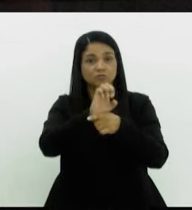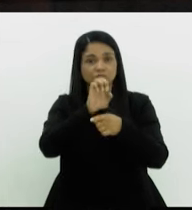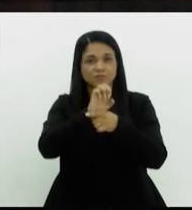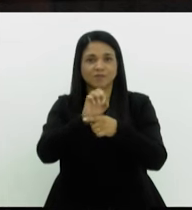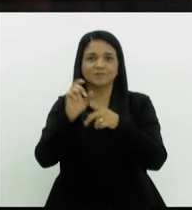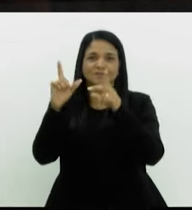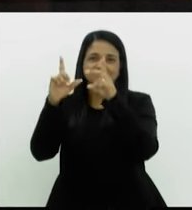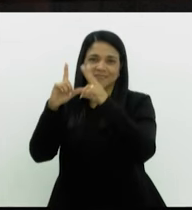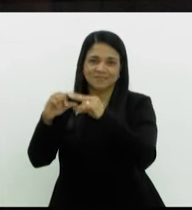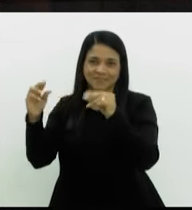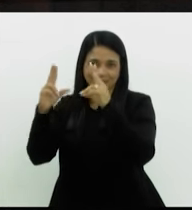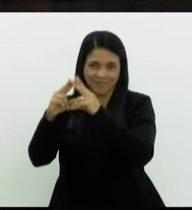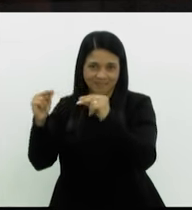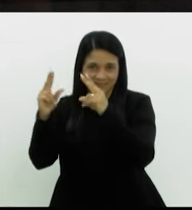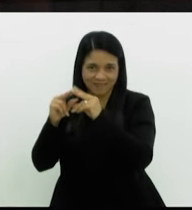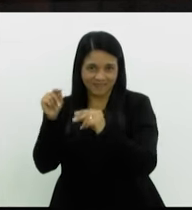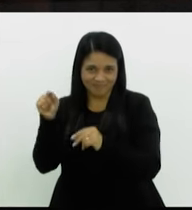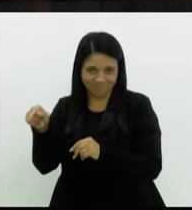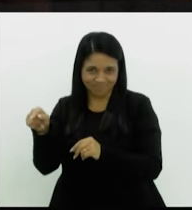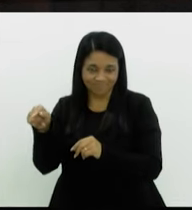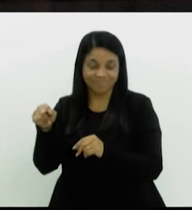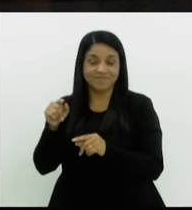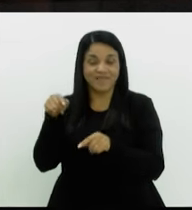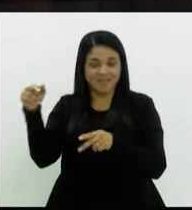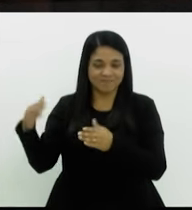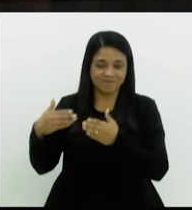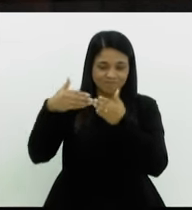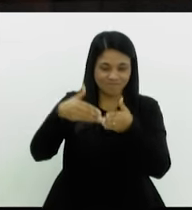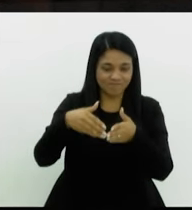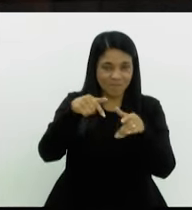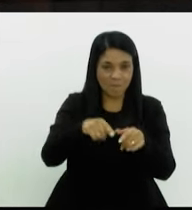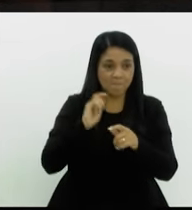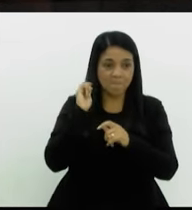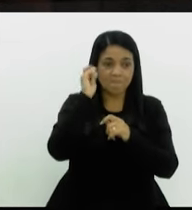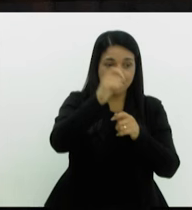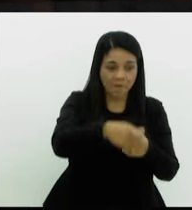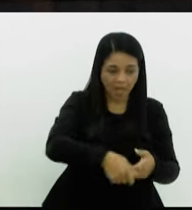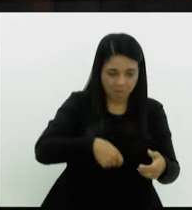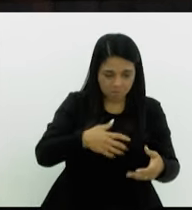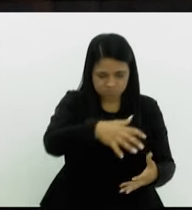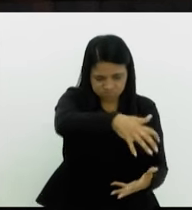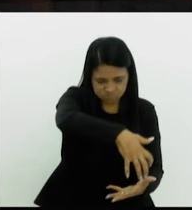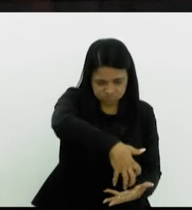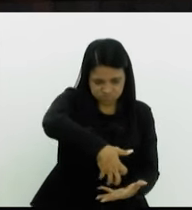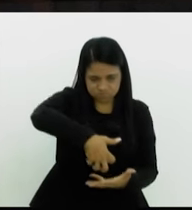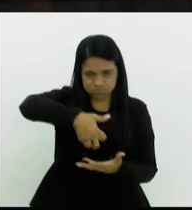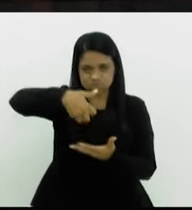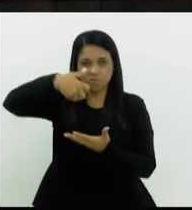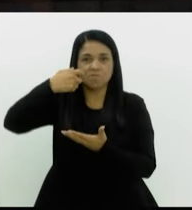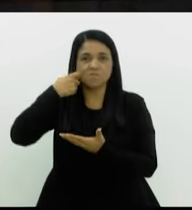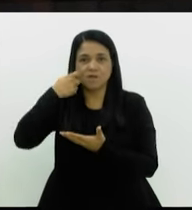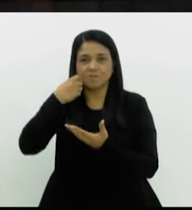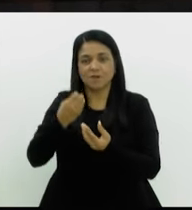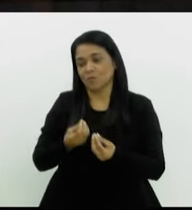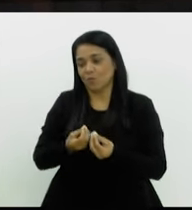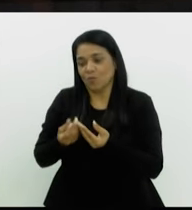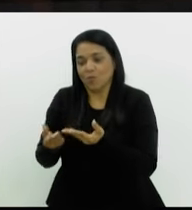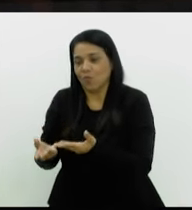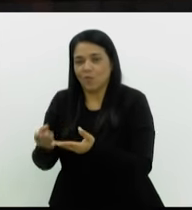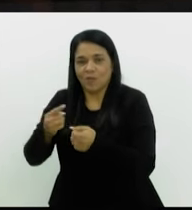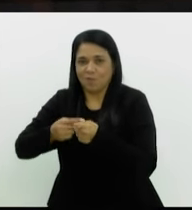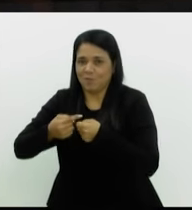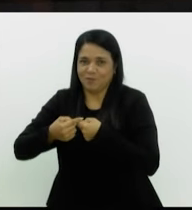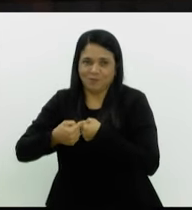Catarina. E lá eles pescam, mas não fazem o transbordo desta pesca no nosso